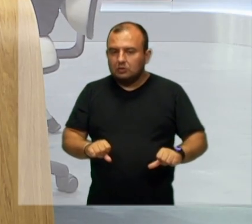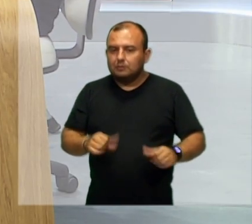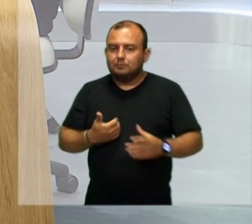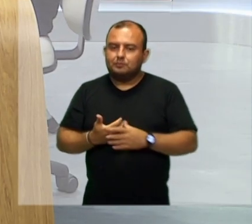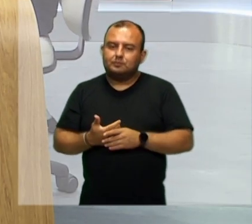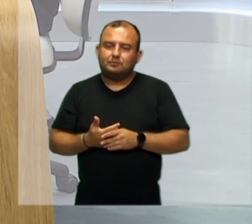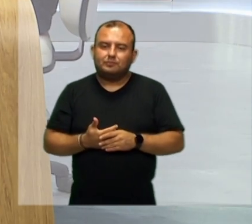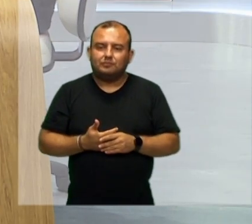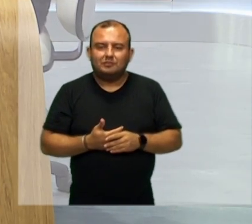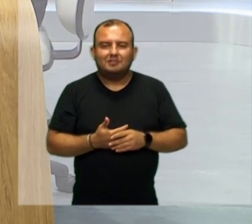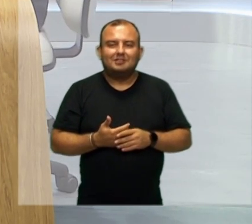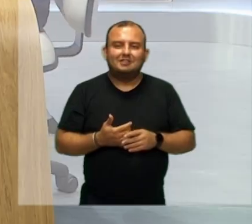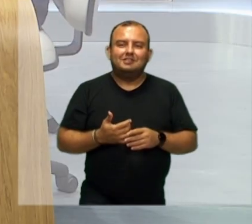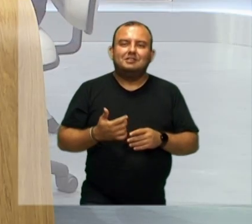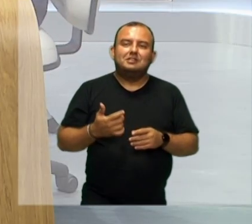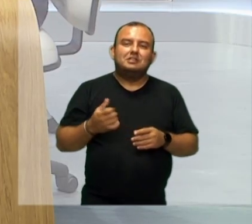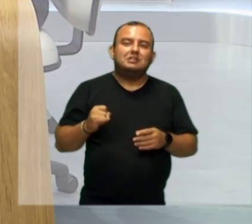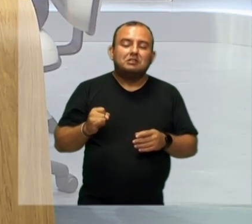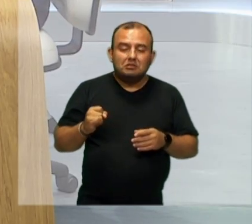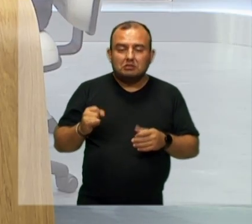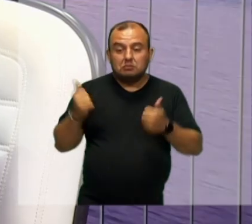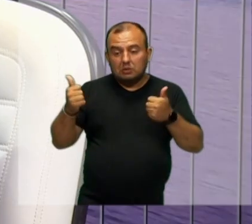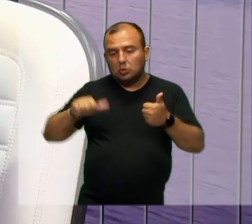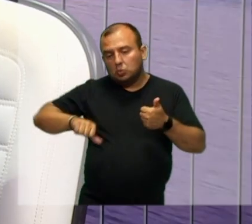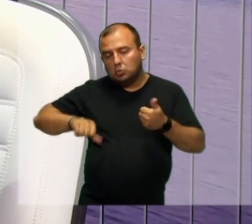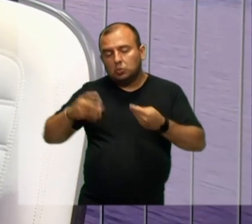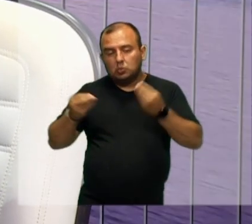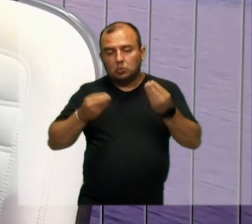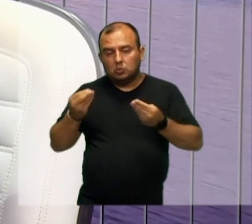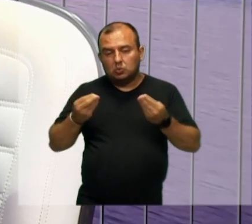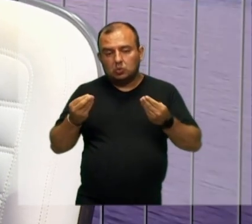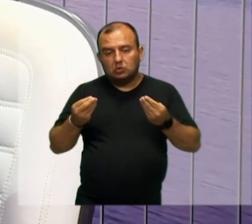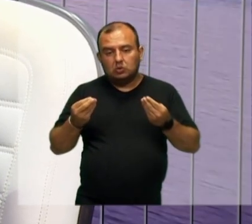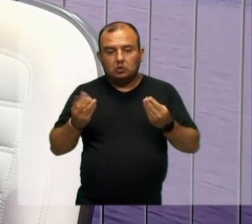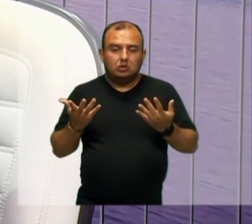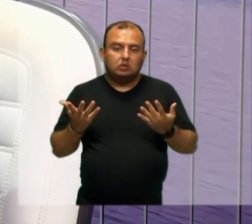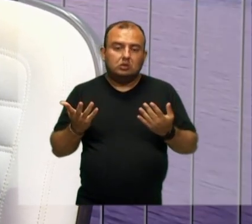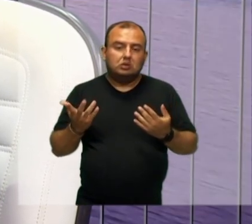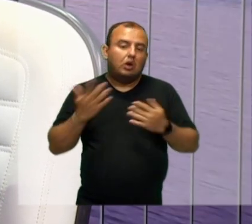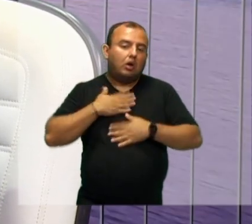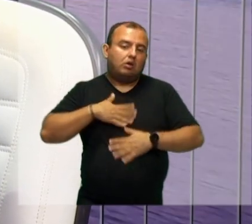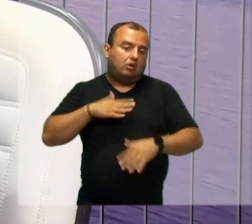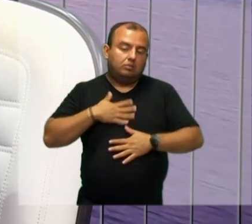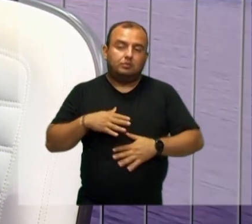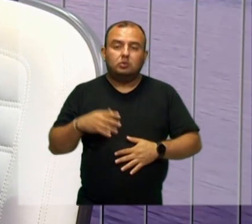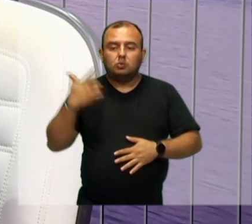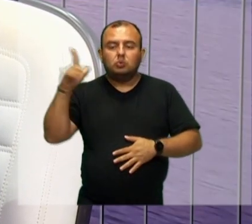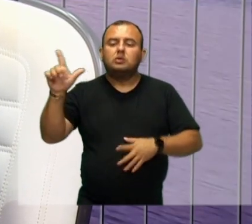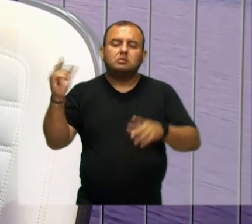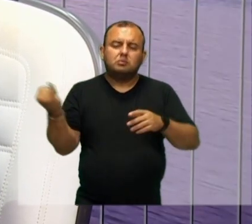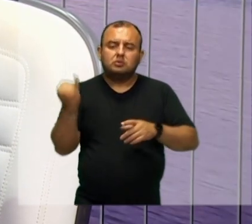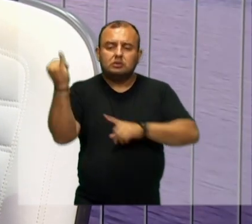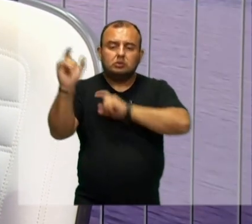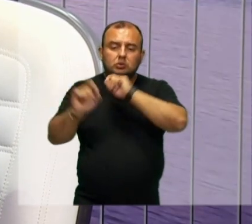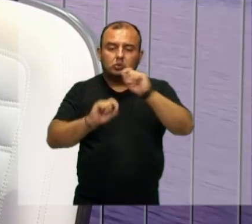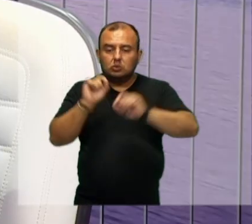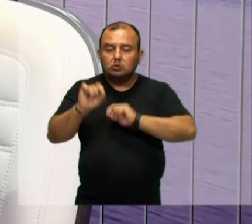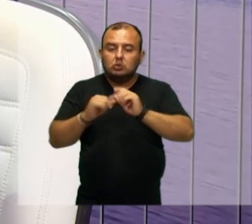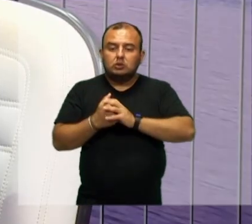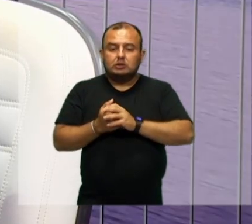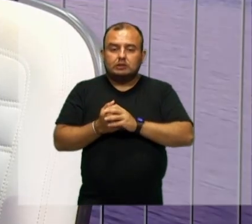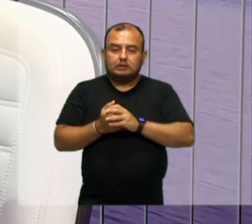agora, né? Não é mais pé, é remo, com o remo fundo demais, ou estamos dentro de um aparato tranquilo. Outro fator importante, Elis, é